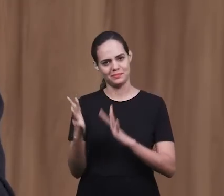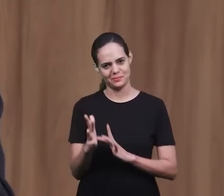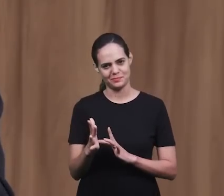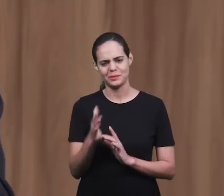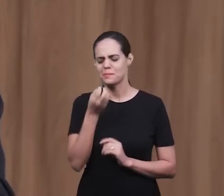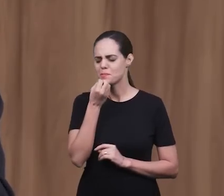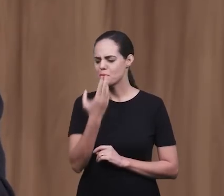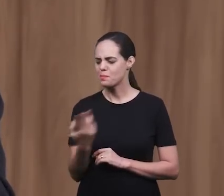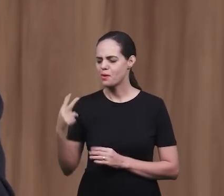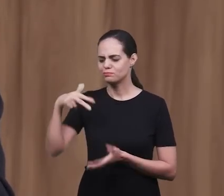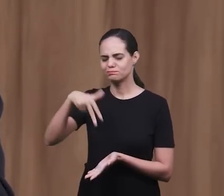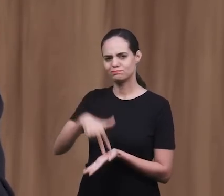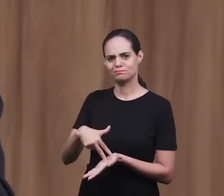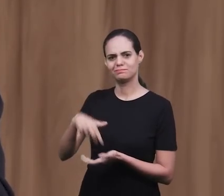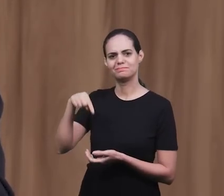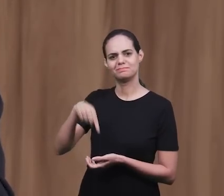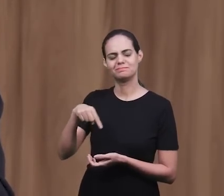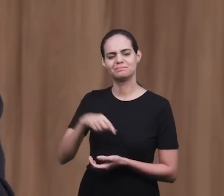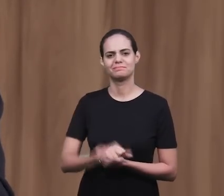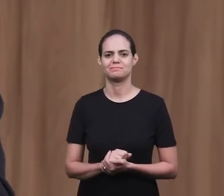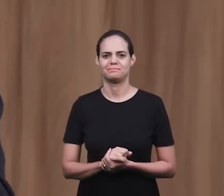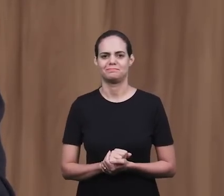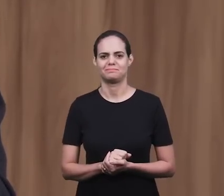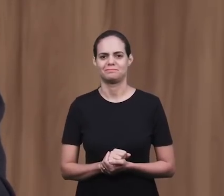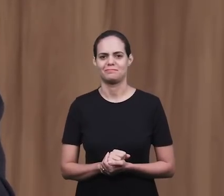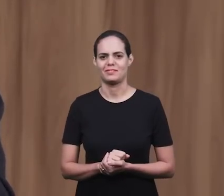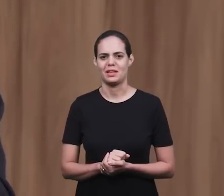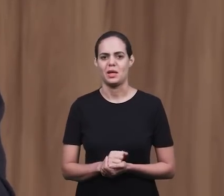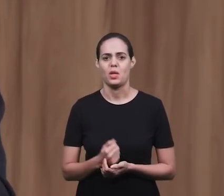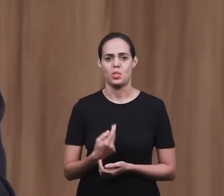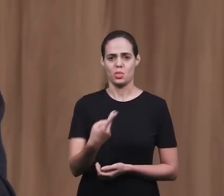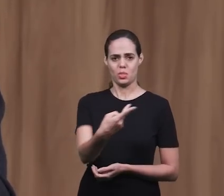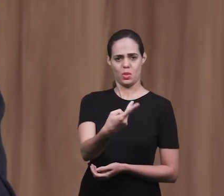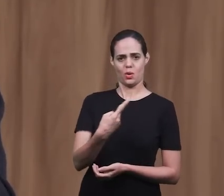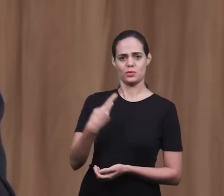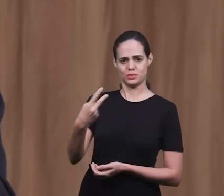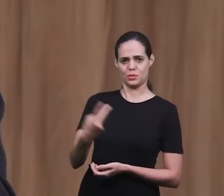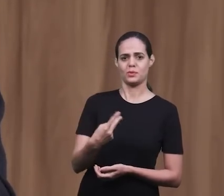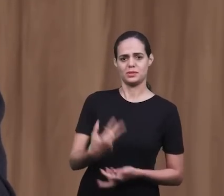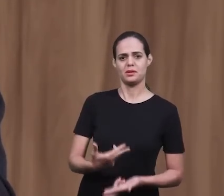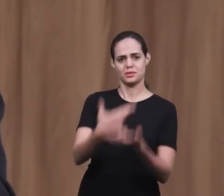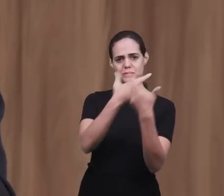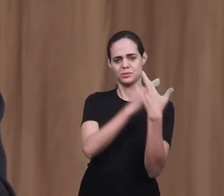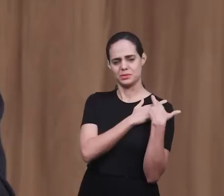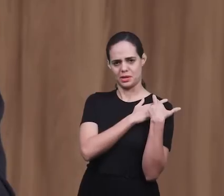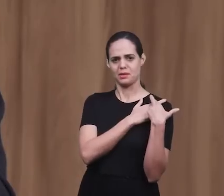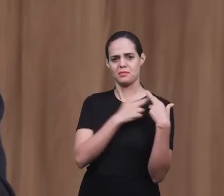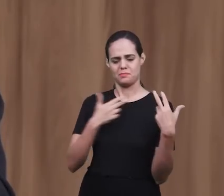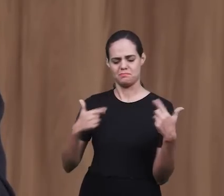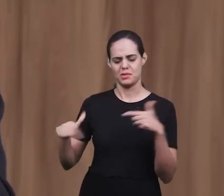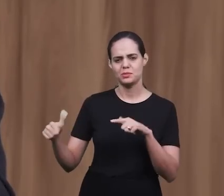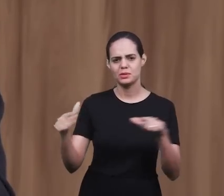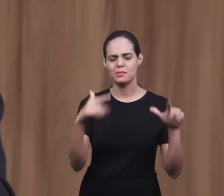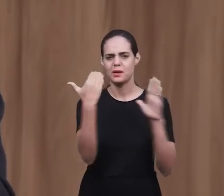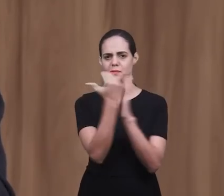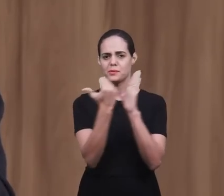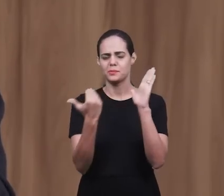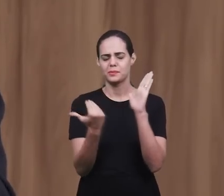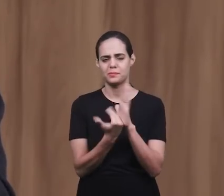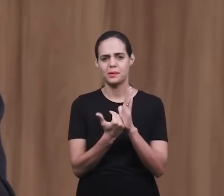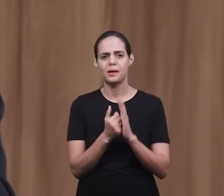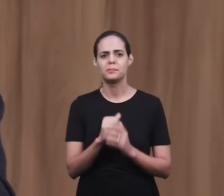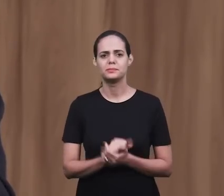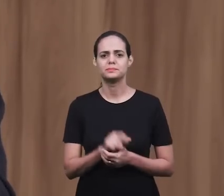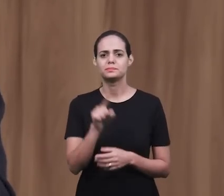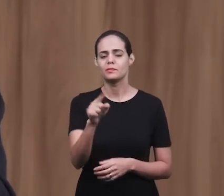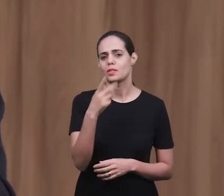Estamos aqui os dois como responsáveis por esse trabalho e por esse programa e que, aliás, eu quero recomendar a você, se você estiver participando ou assistindo